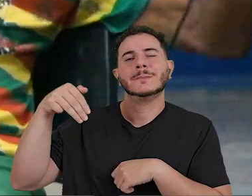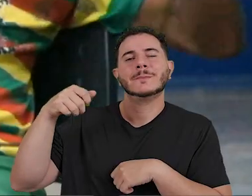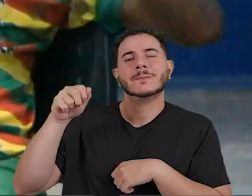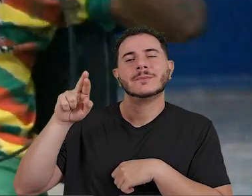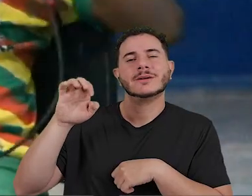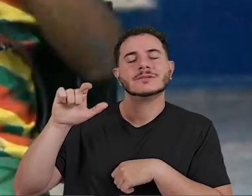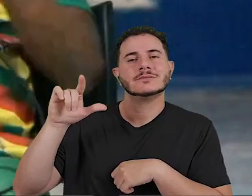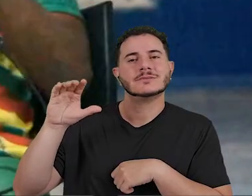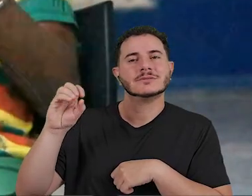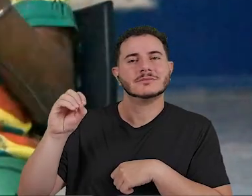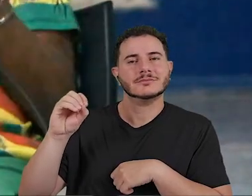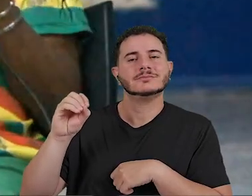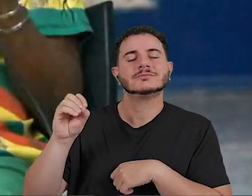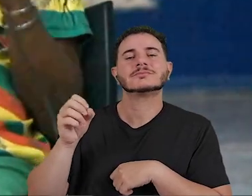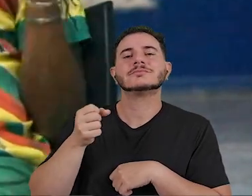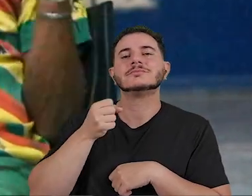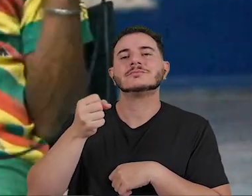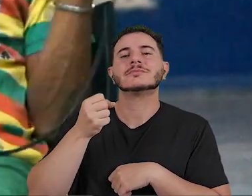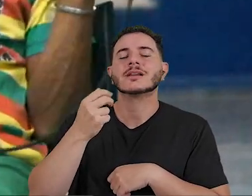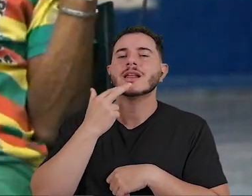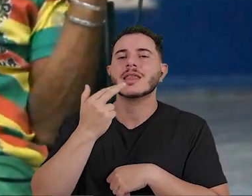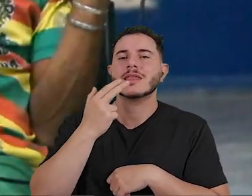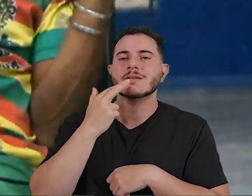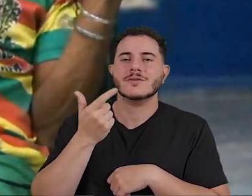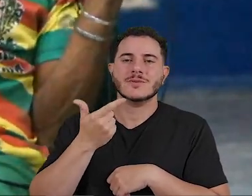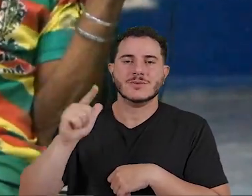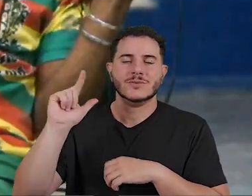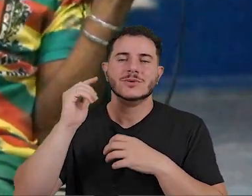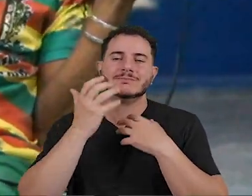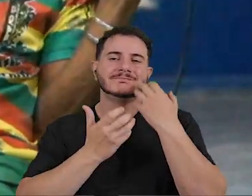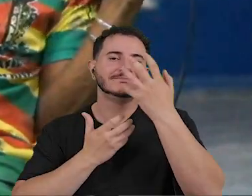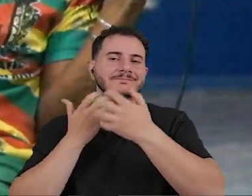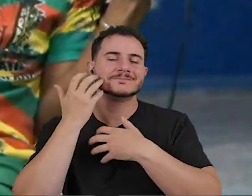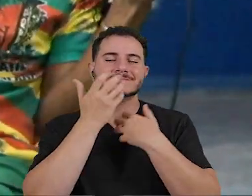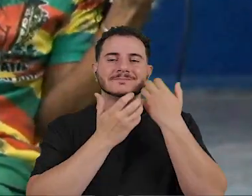o miereu,